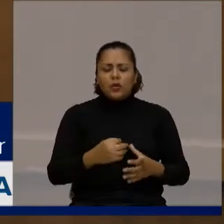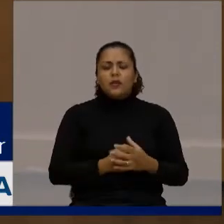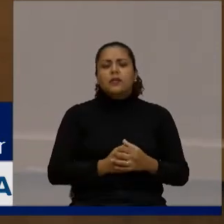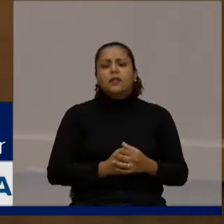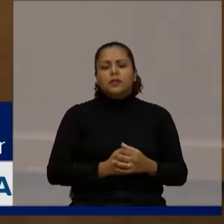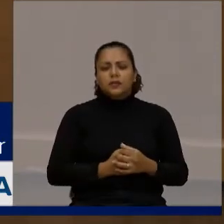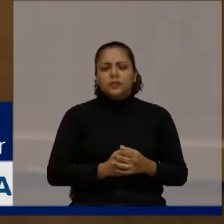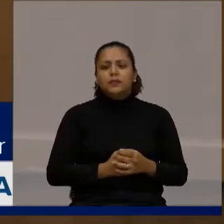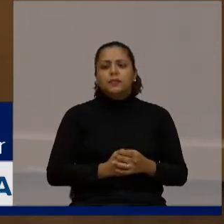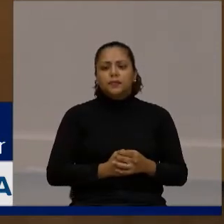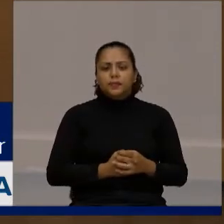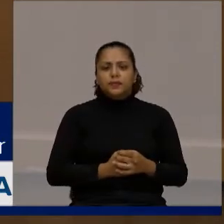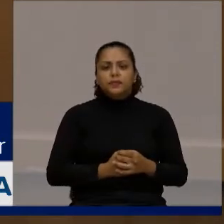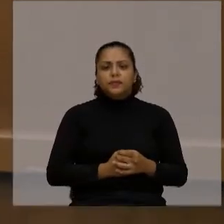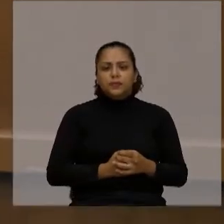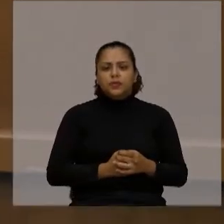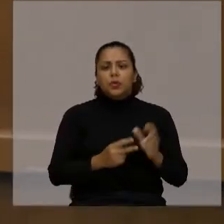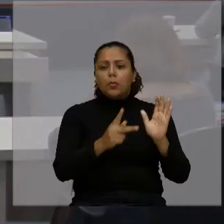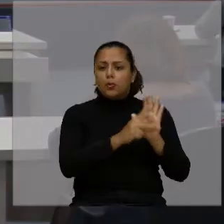projeto de tanta relevância.